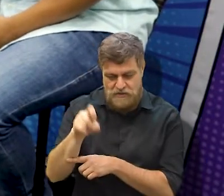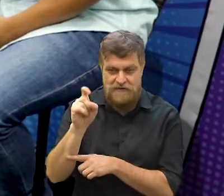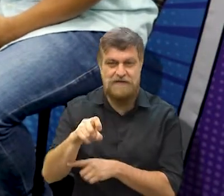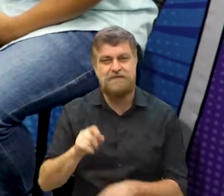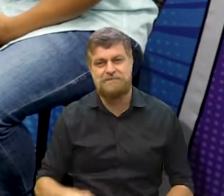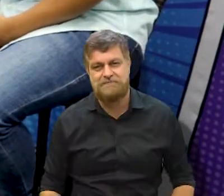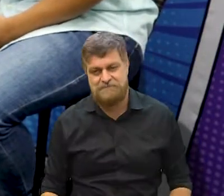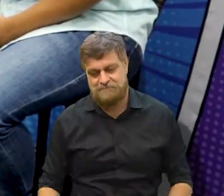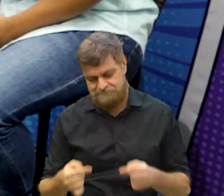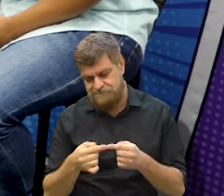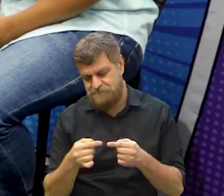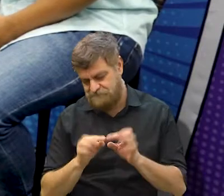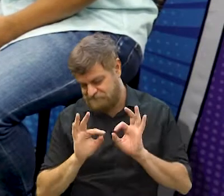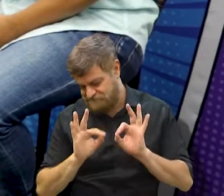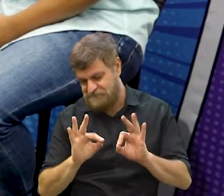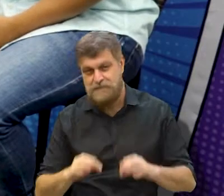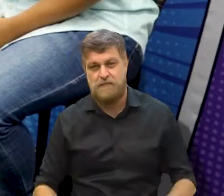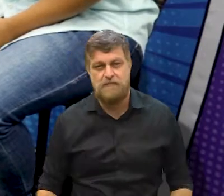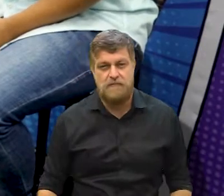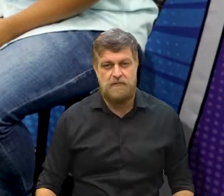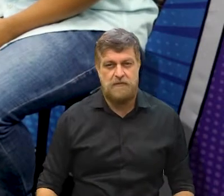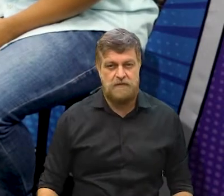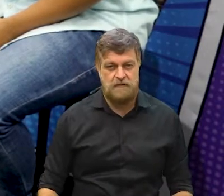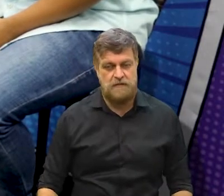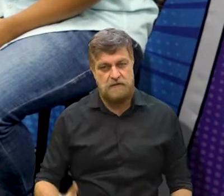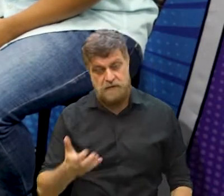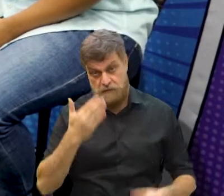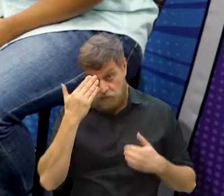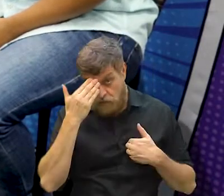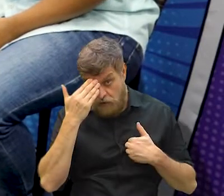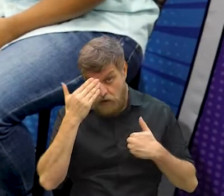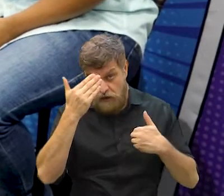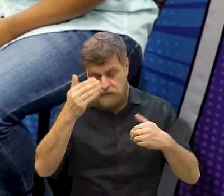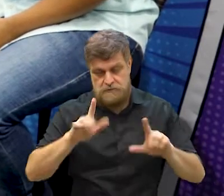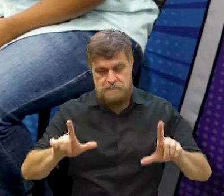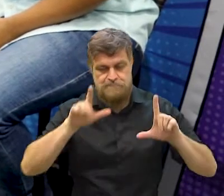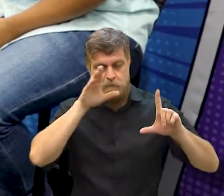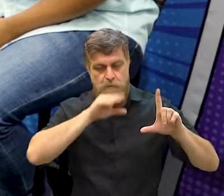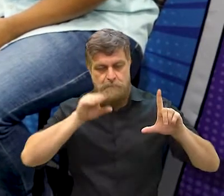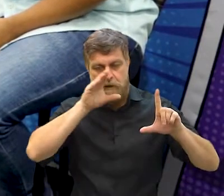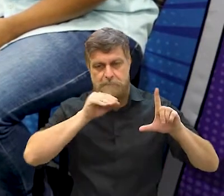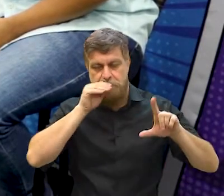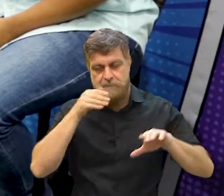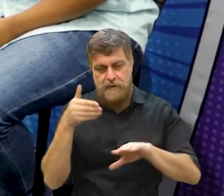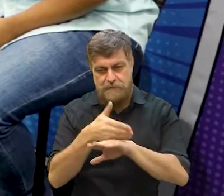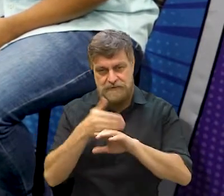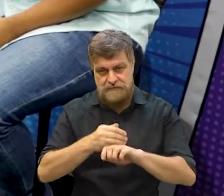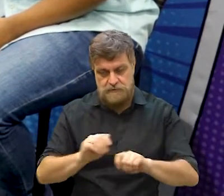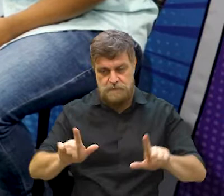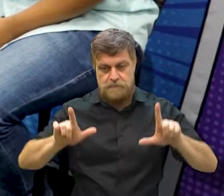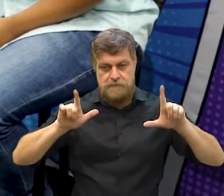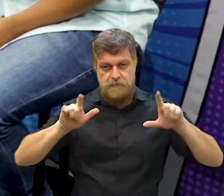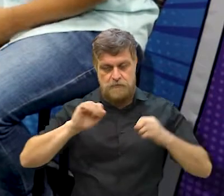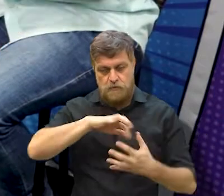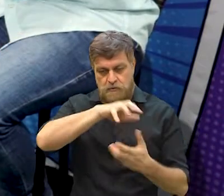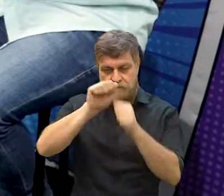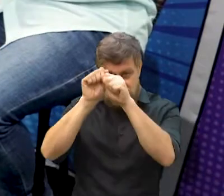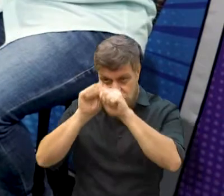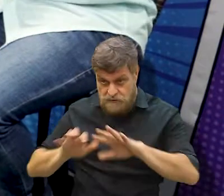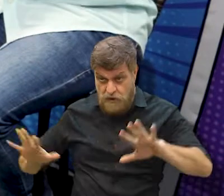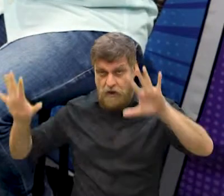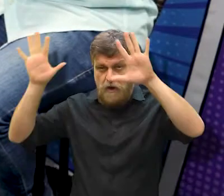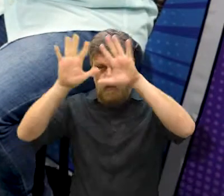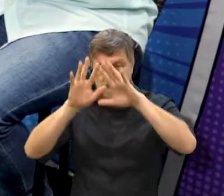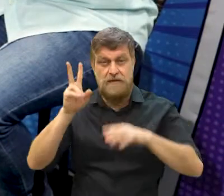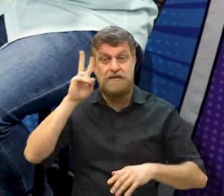mesmo. Faz parte, né? Beleza, muito obrigado. Quero agradecer então a sua entrevista, a sua participação aqui no Universo Épico